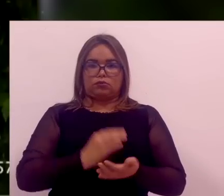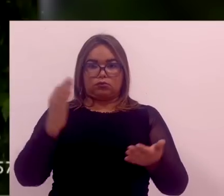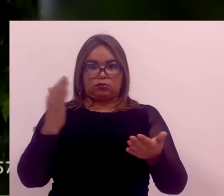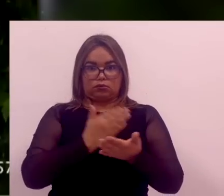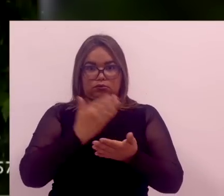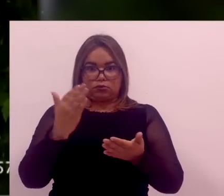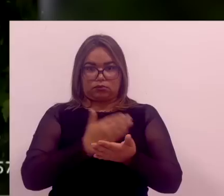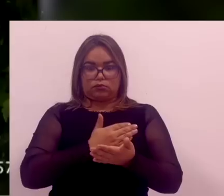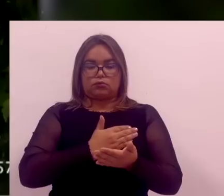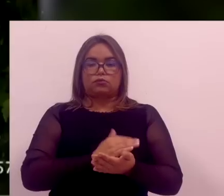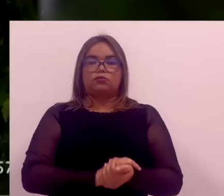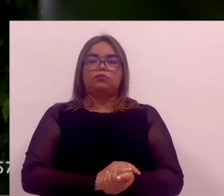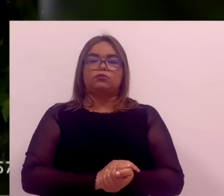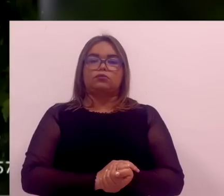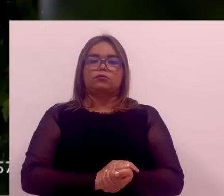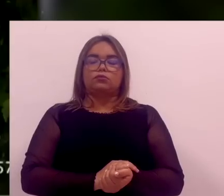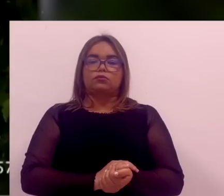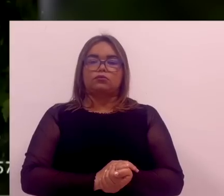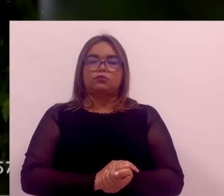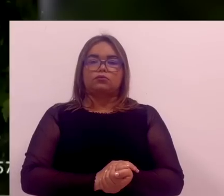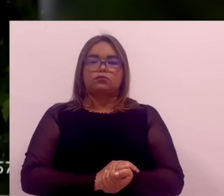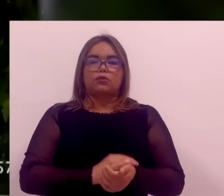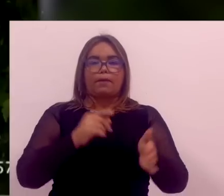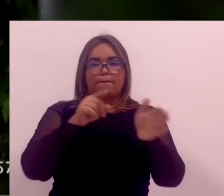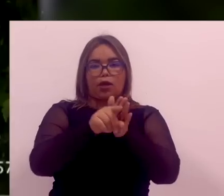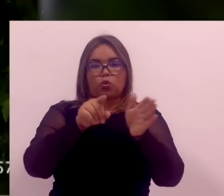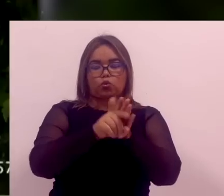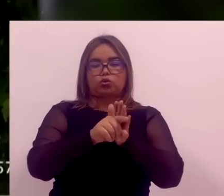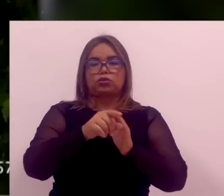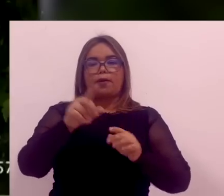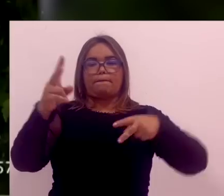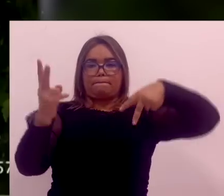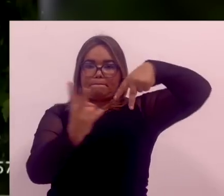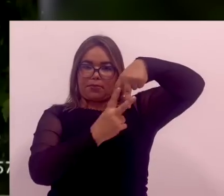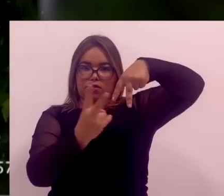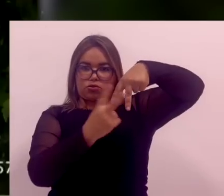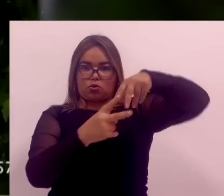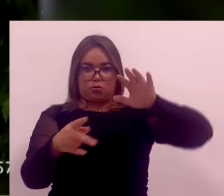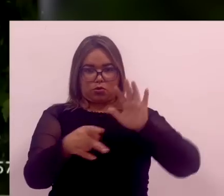No livro das perguntas maçônicas,